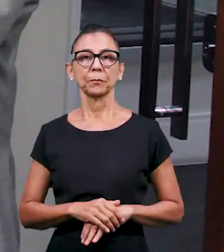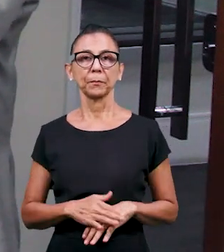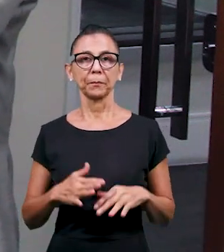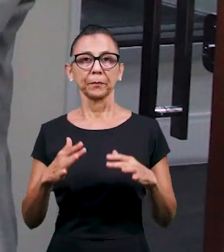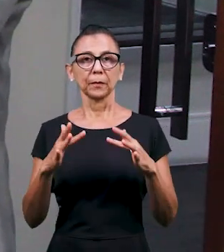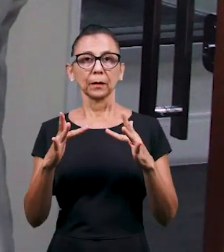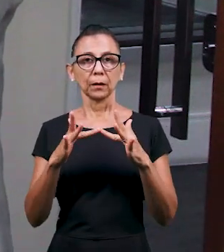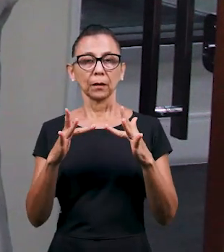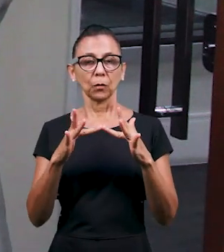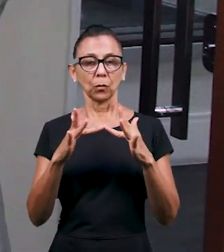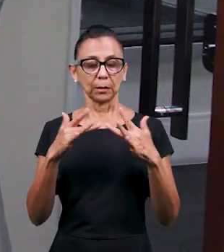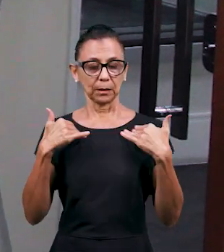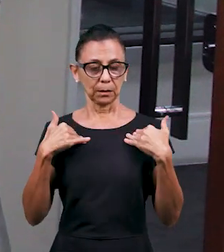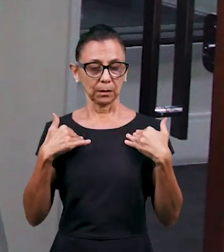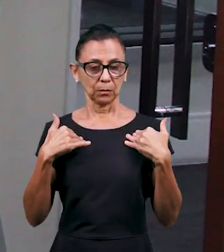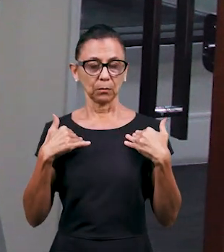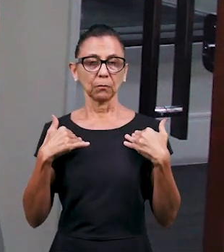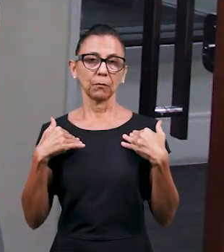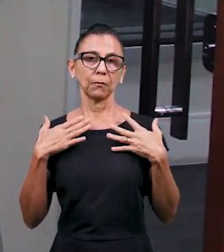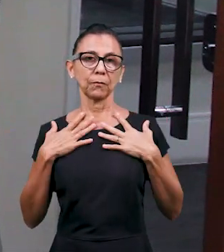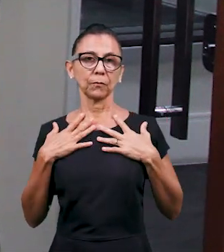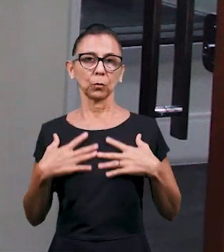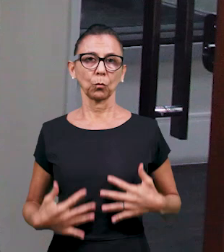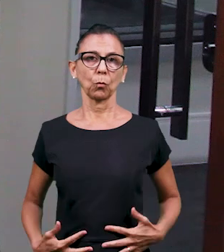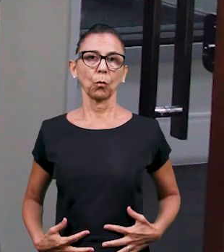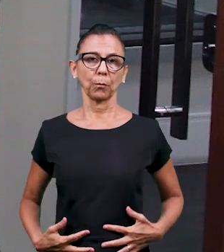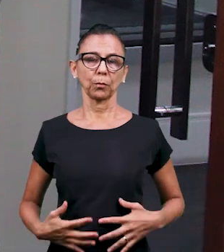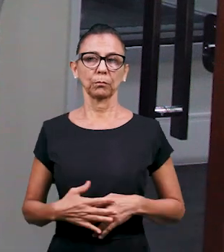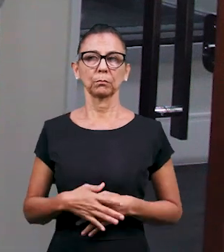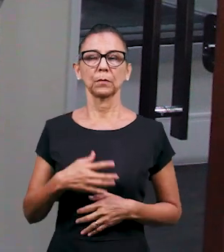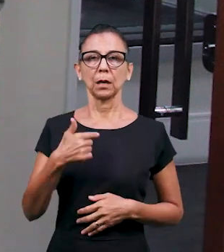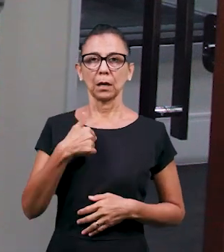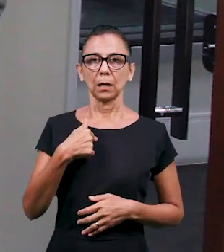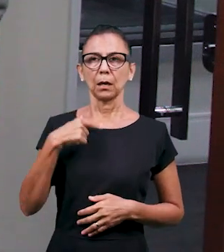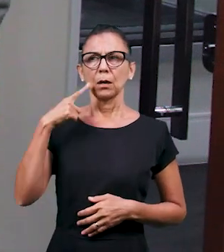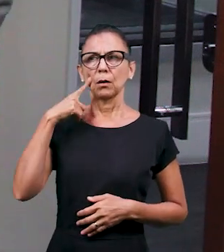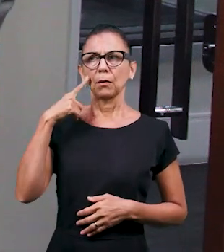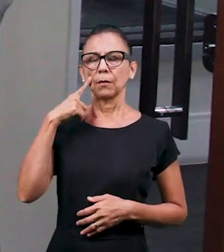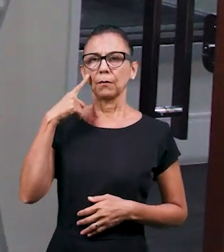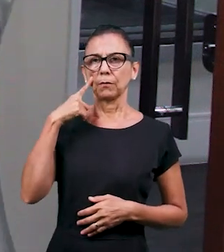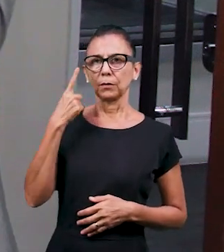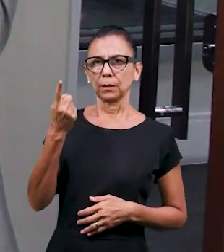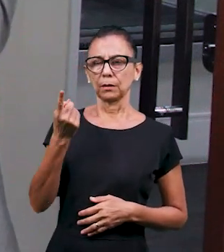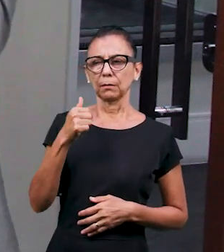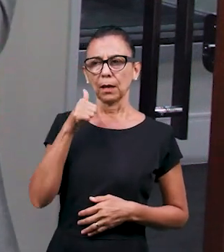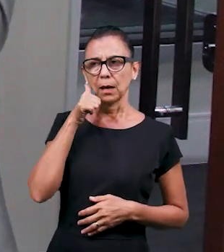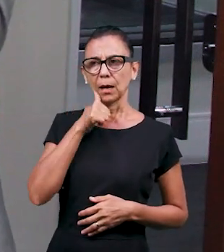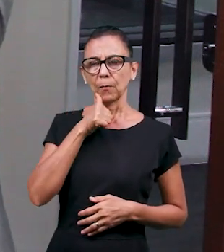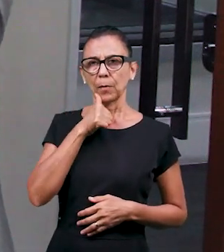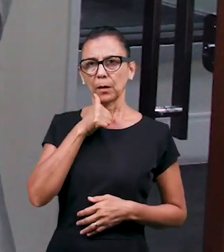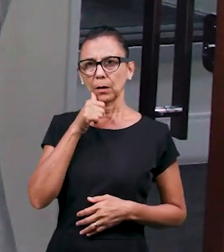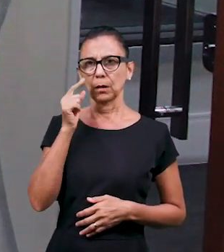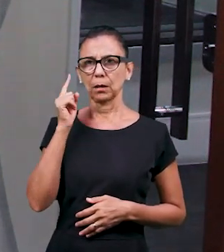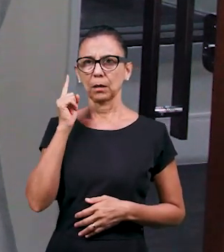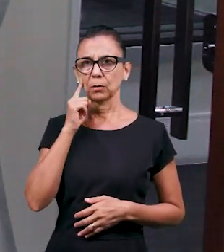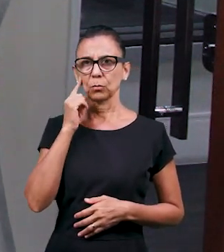já vi, durante uma assistência exatamente o caso da Raquel, né? Que é surda